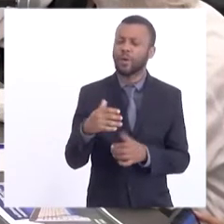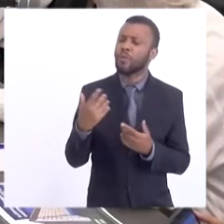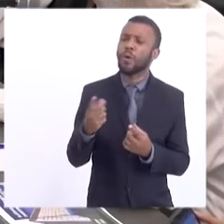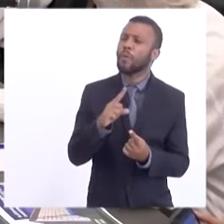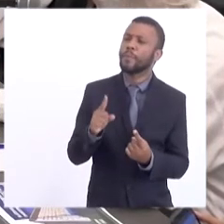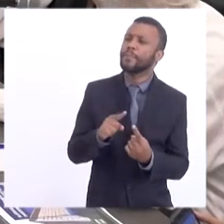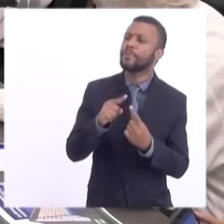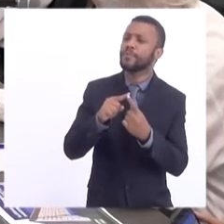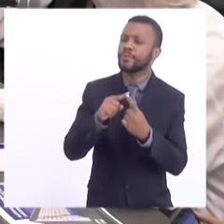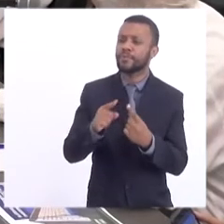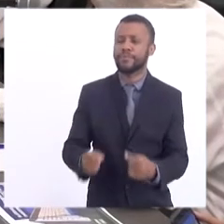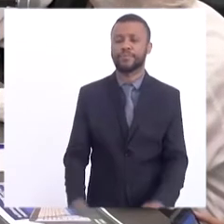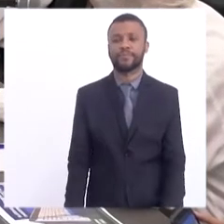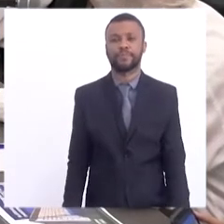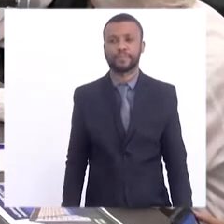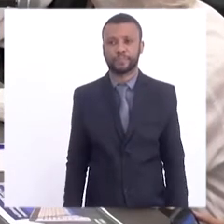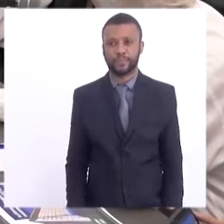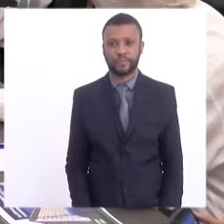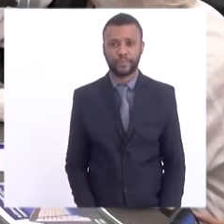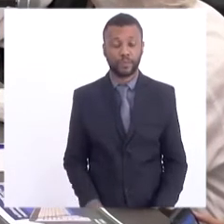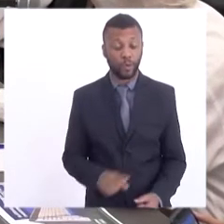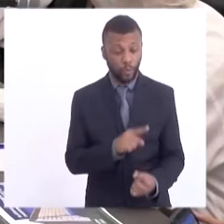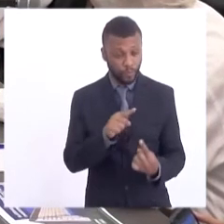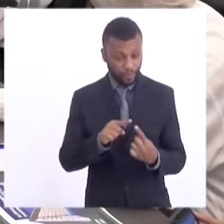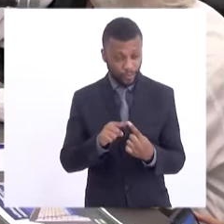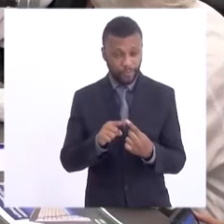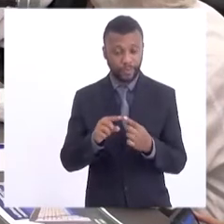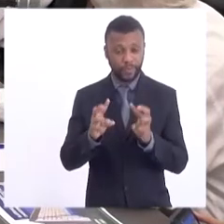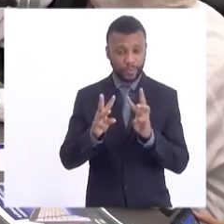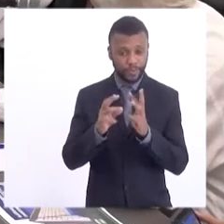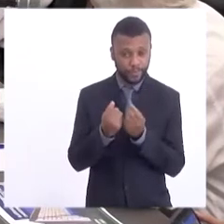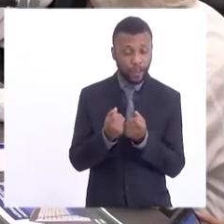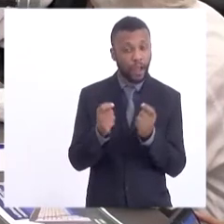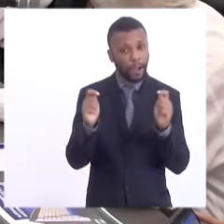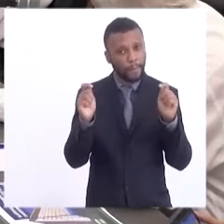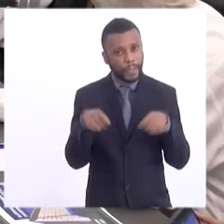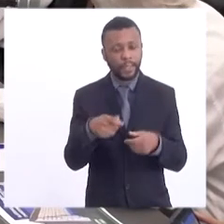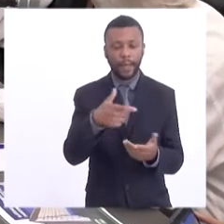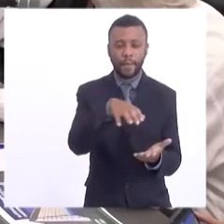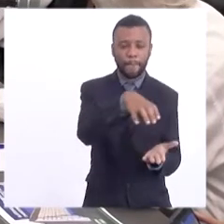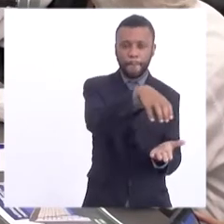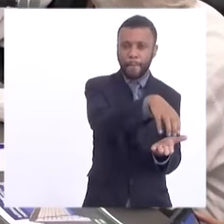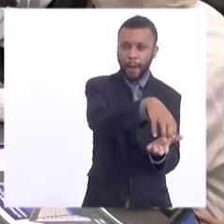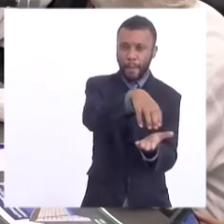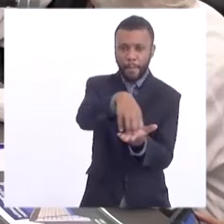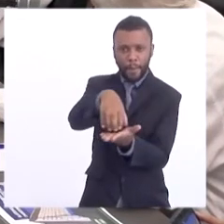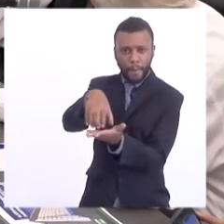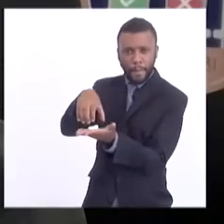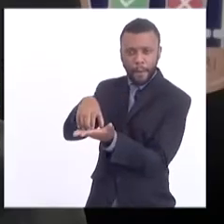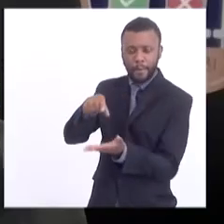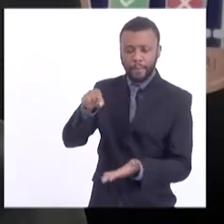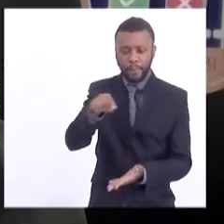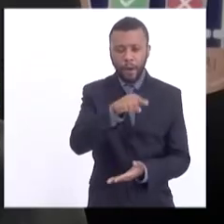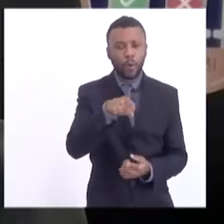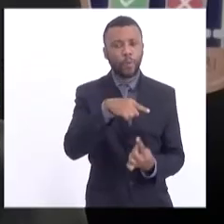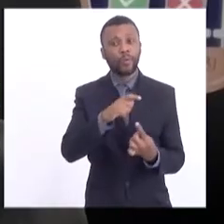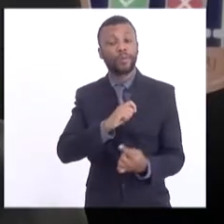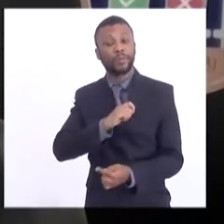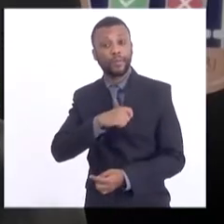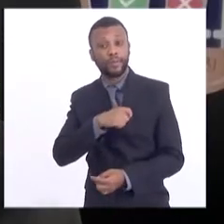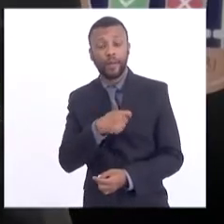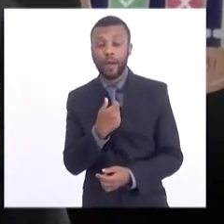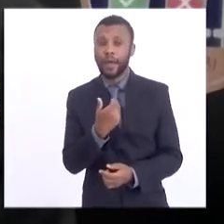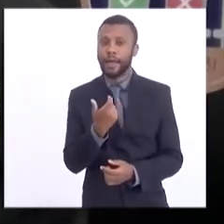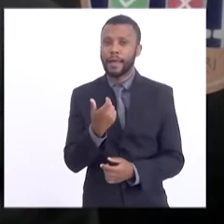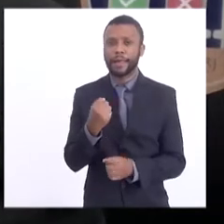finalidade capacitar as unidades territoriais na fiscalização das obras